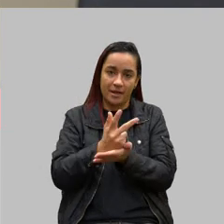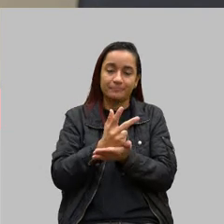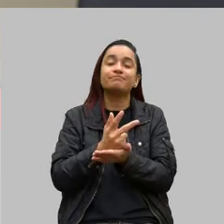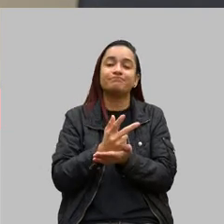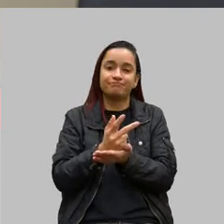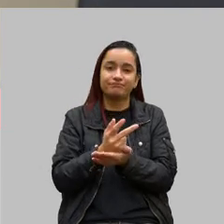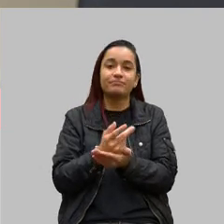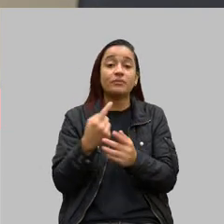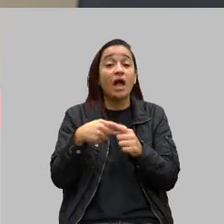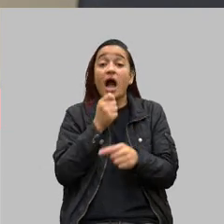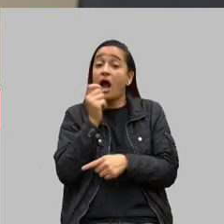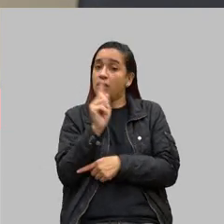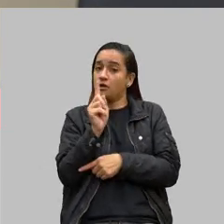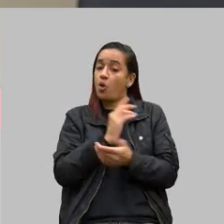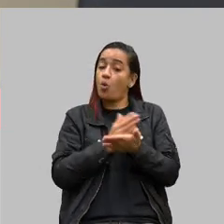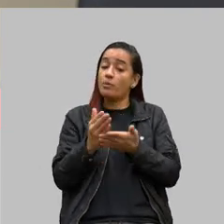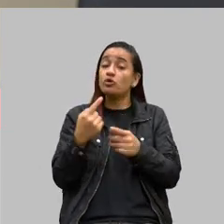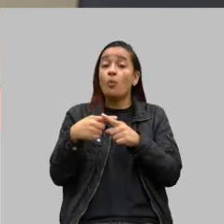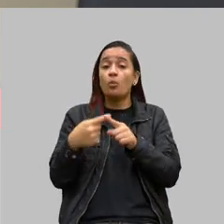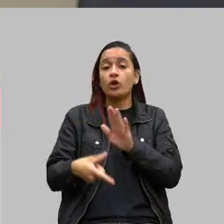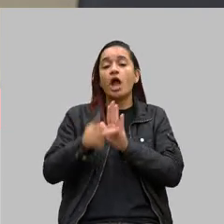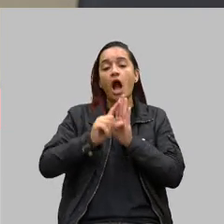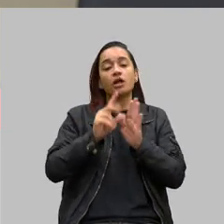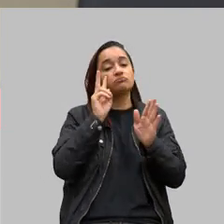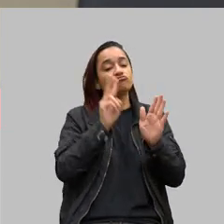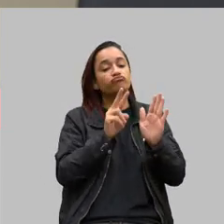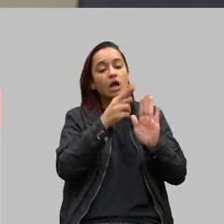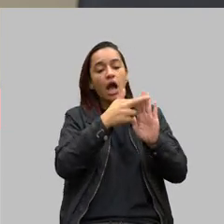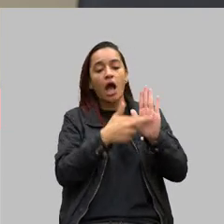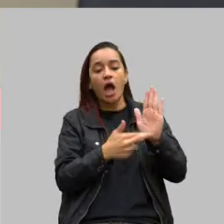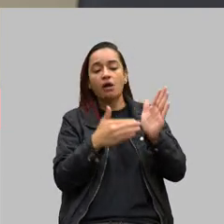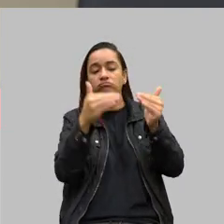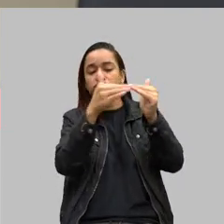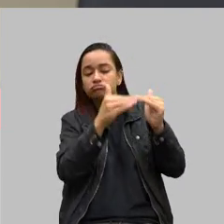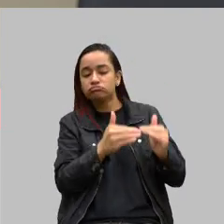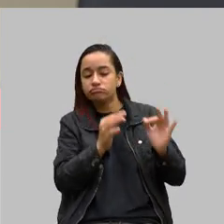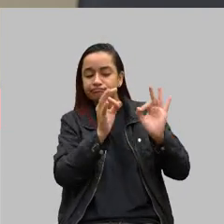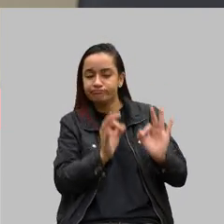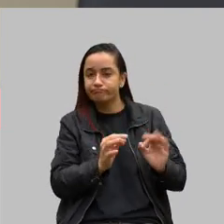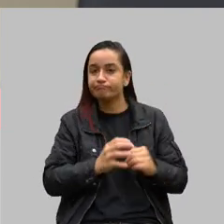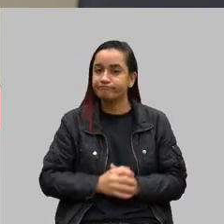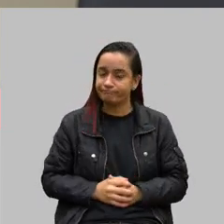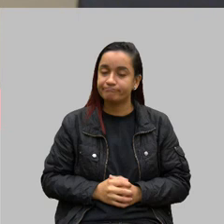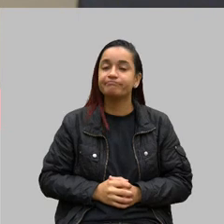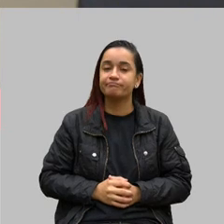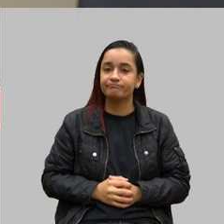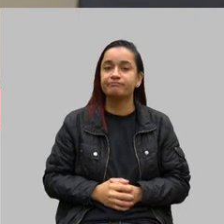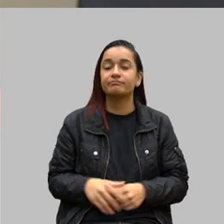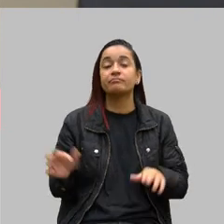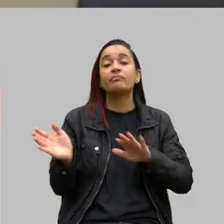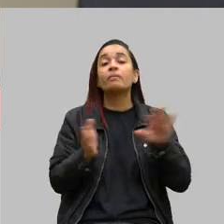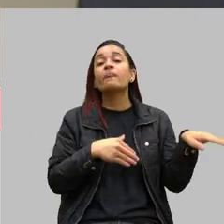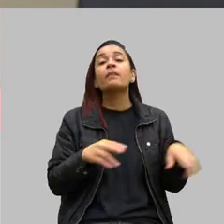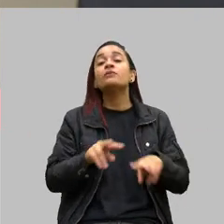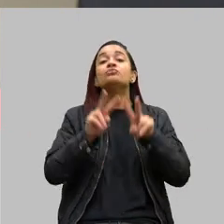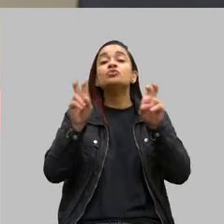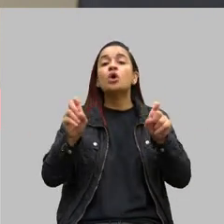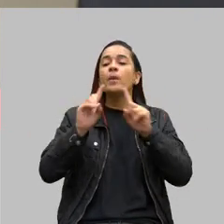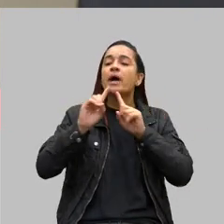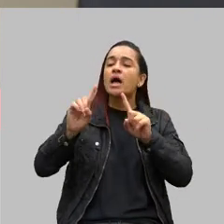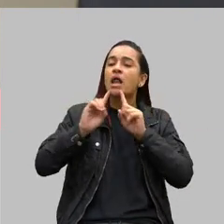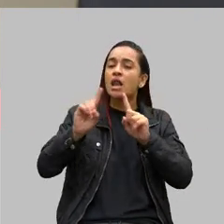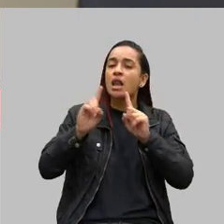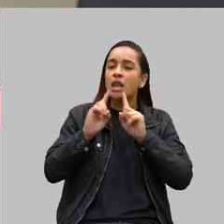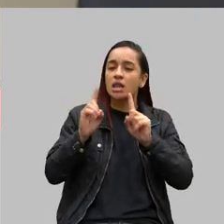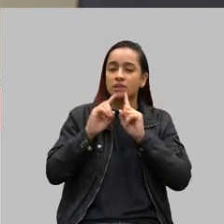fiscalização do cumprimento dos requisitos eh em relação às queixas né dos usuários do triângulo e do Sul